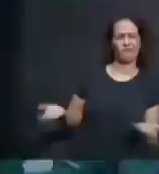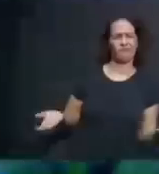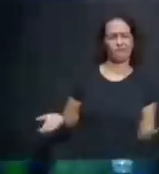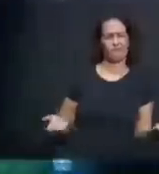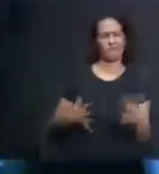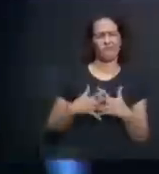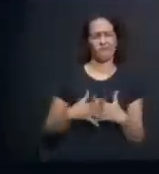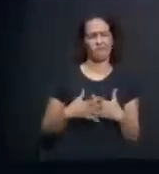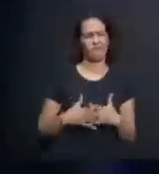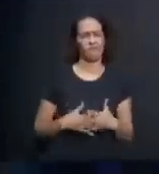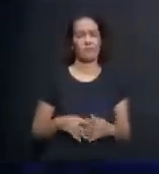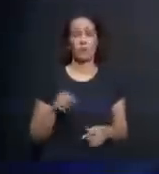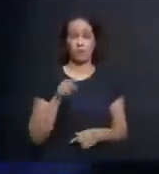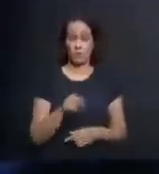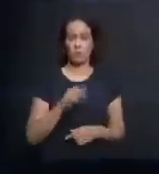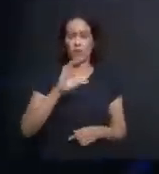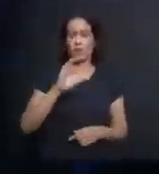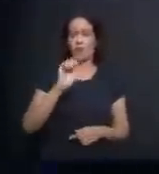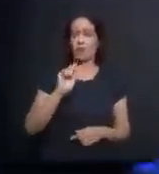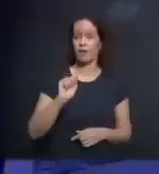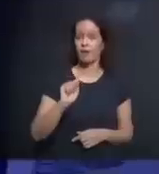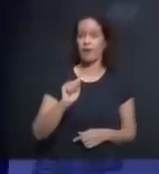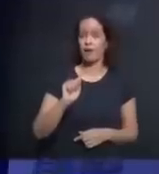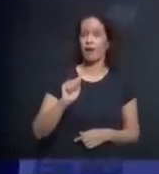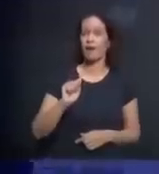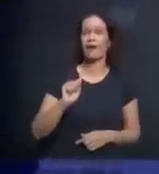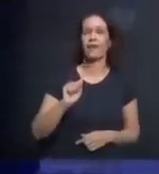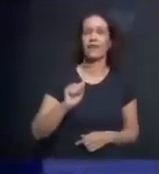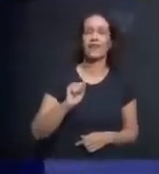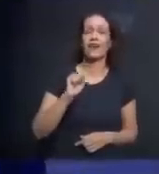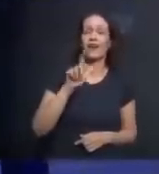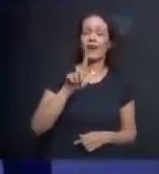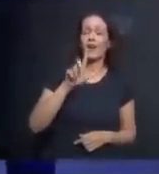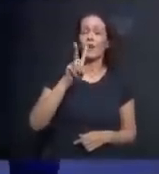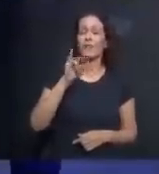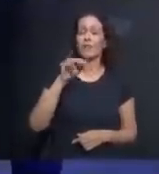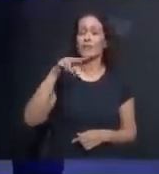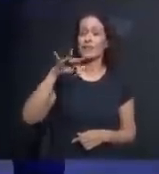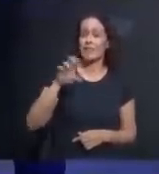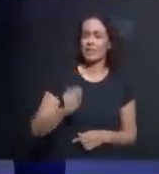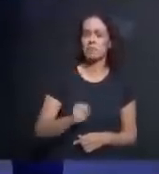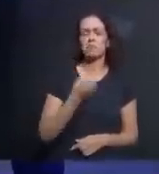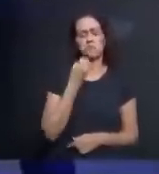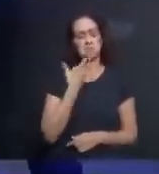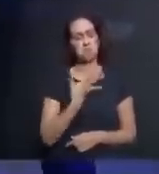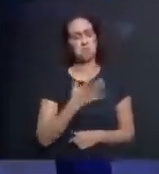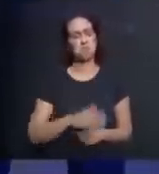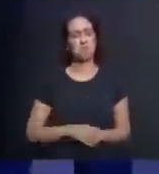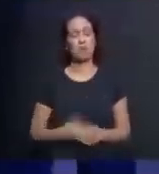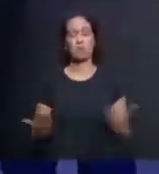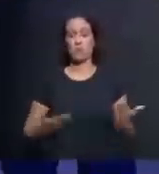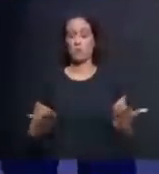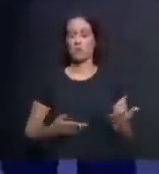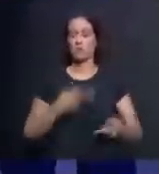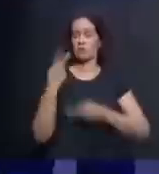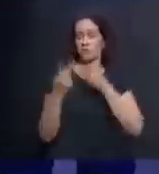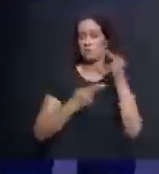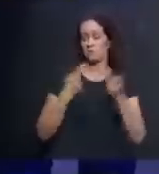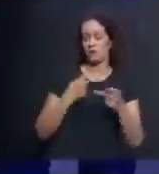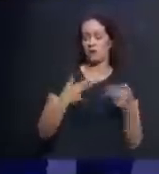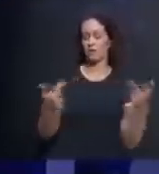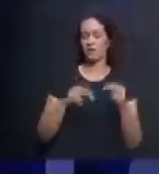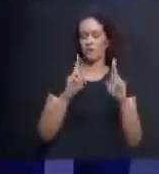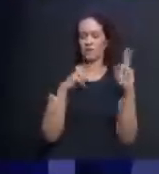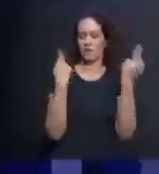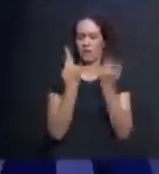verdade? Você é calvinista? Que bom! Mas muitas vezes hoje as pessoas falarem as coisas no reino de Deus significa: se você não pensar igual,